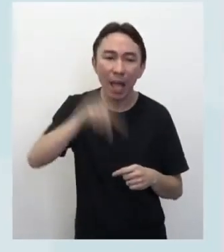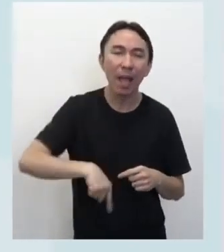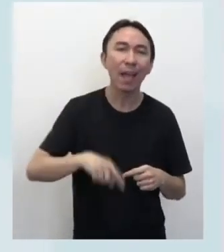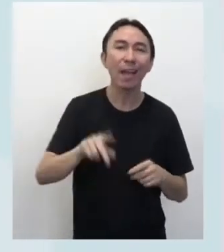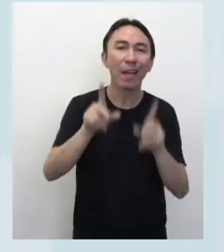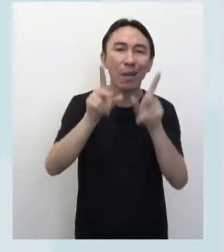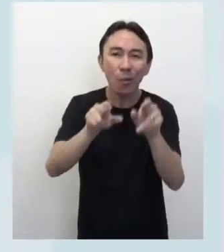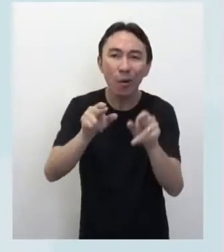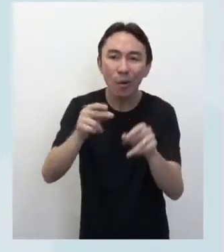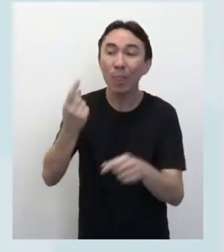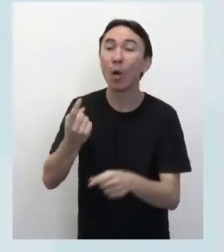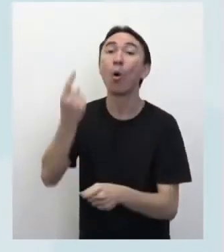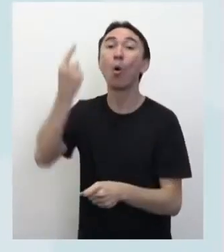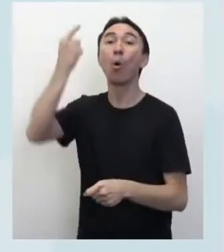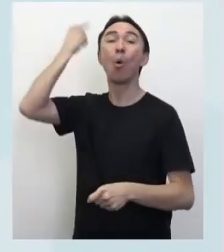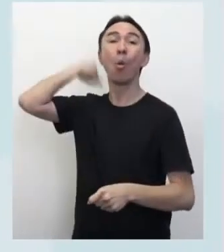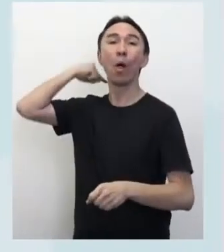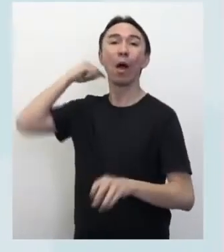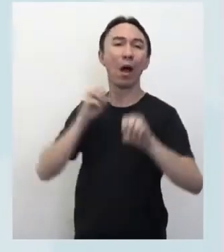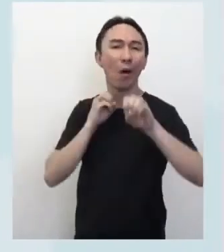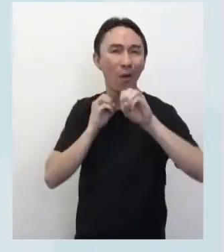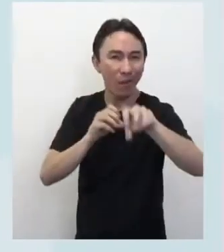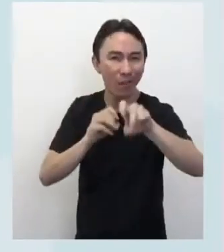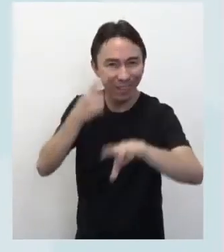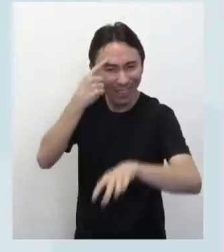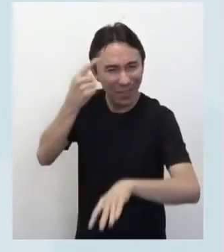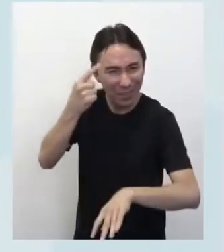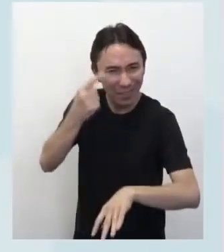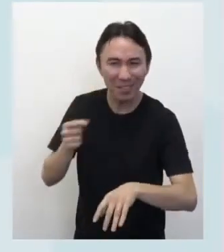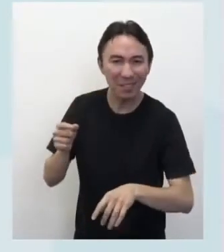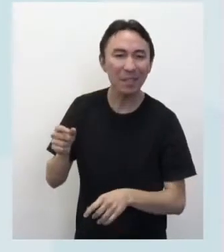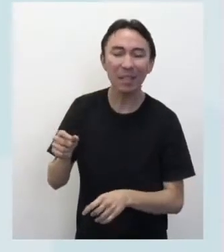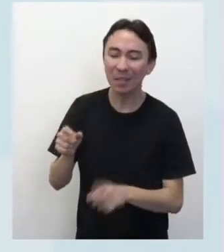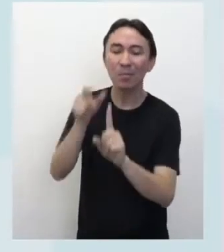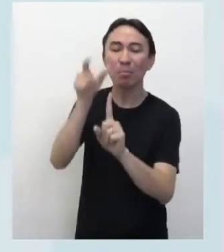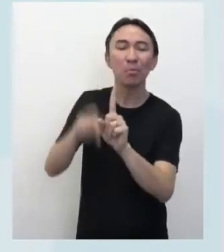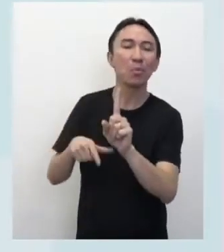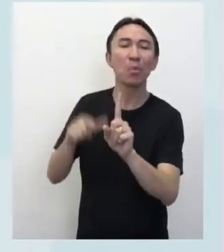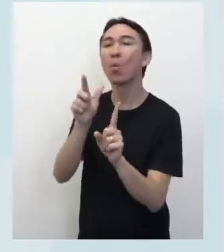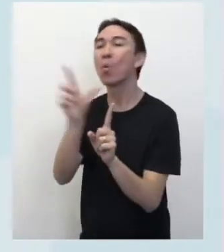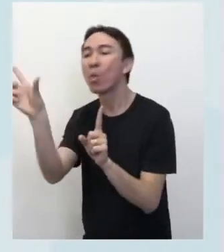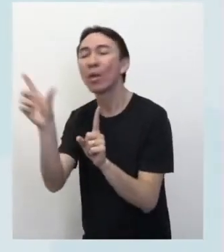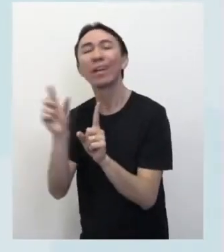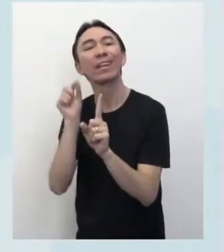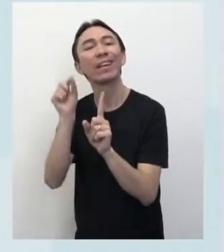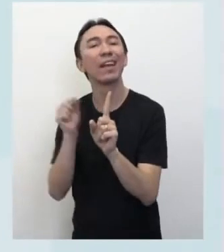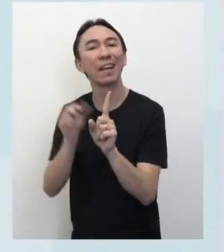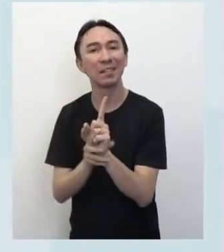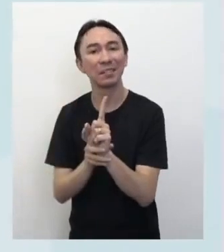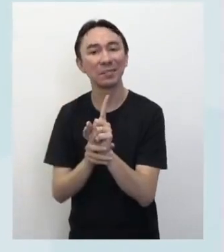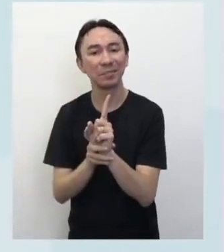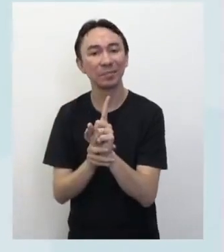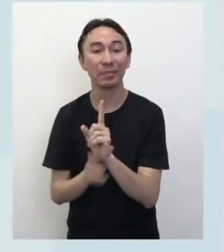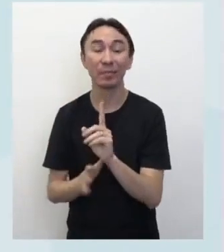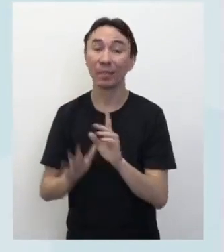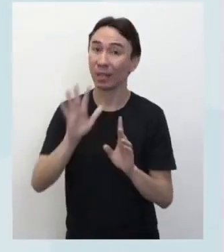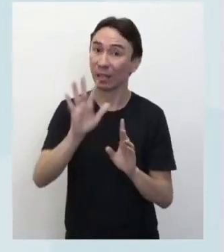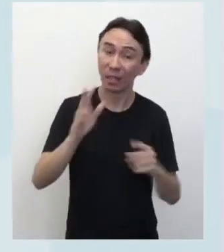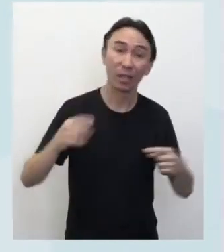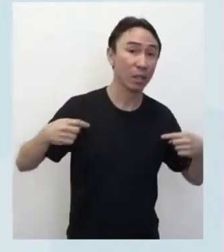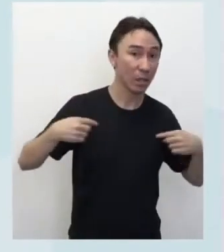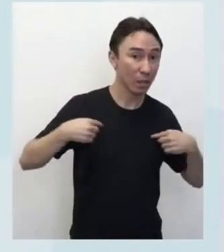de ontem, gente. Então, quem é que será essa personagem? Estava eu lá mais um